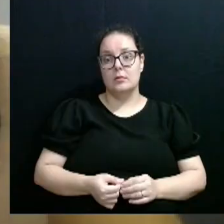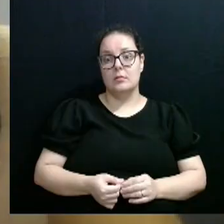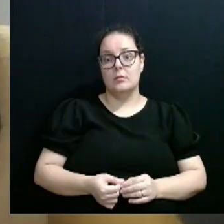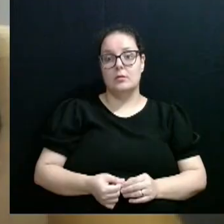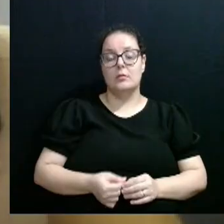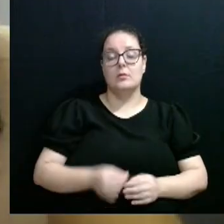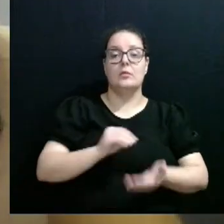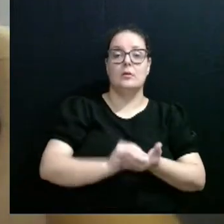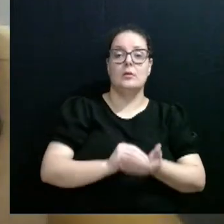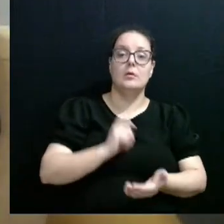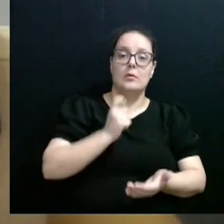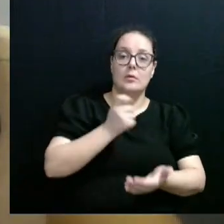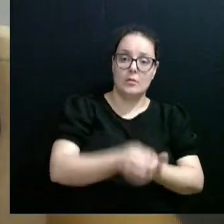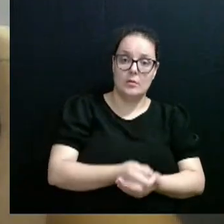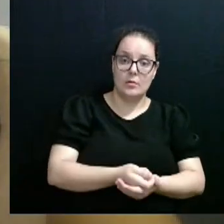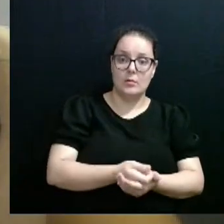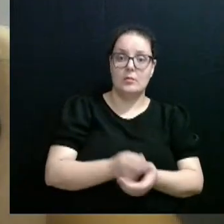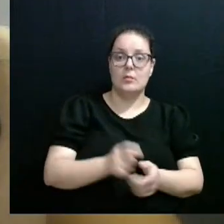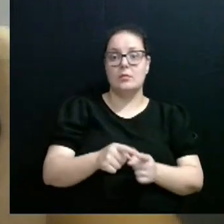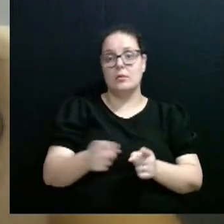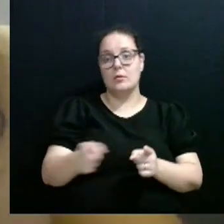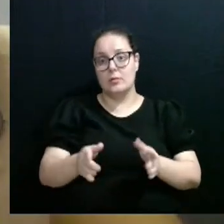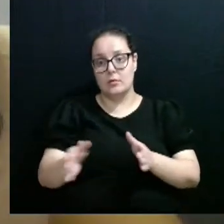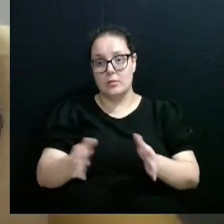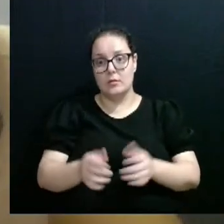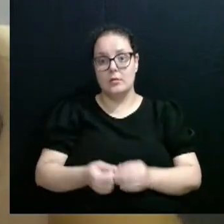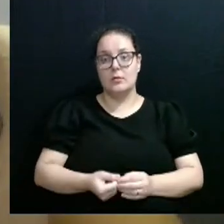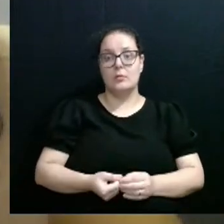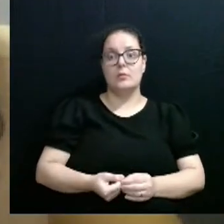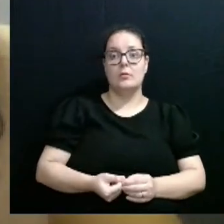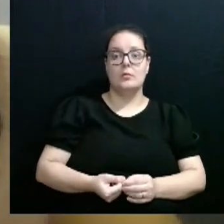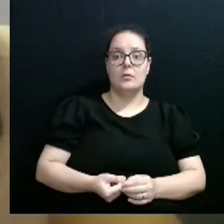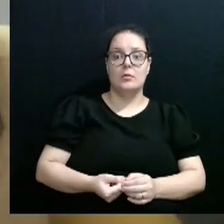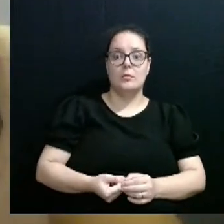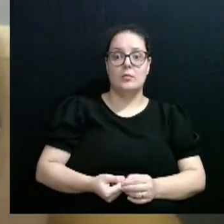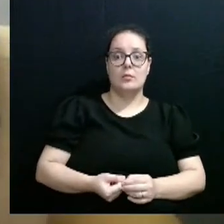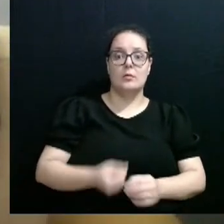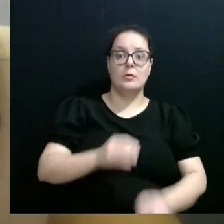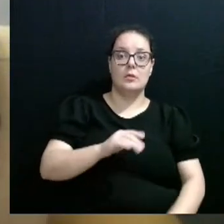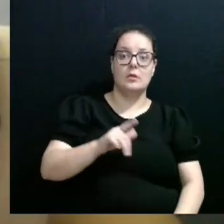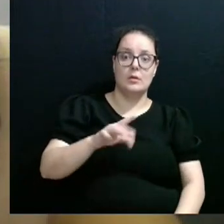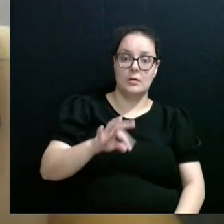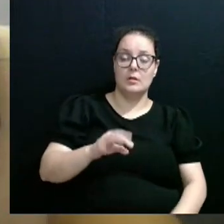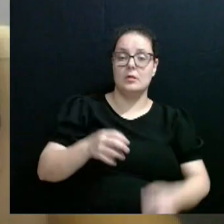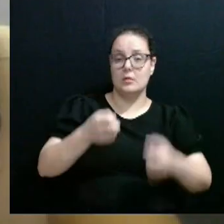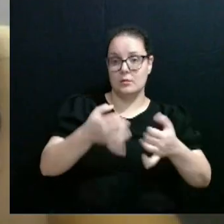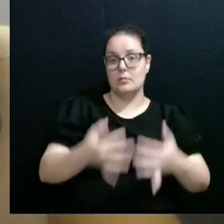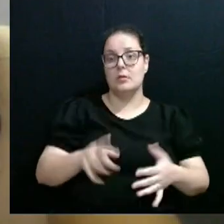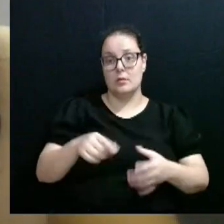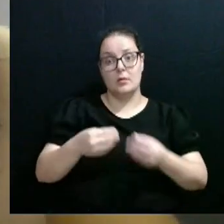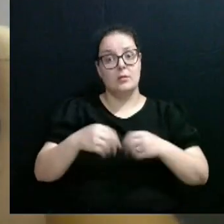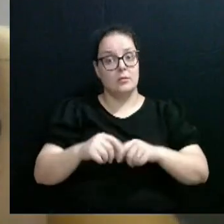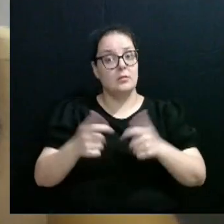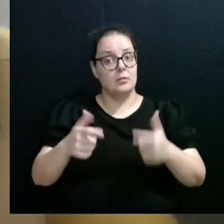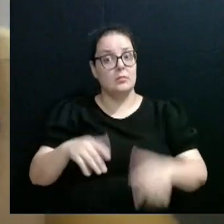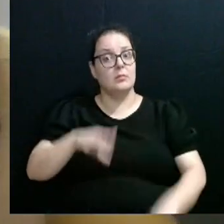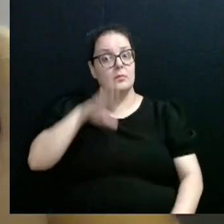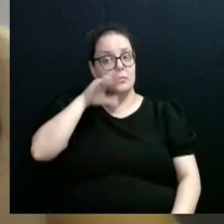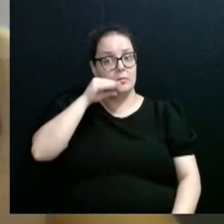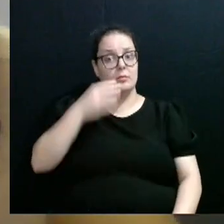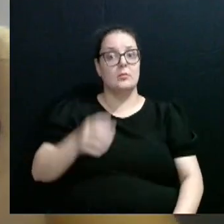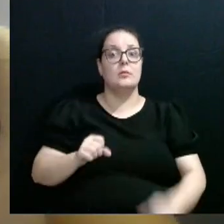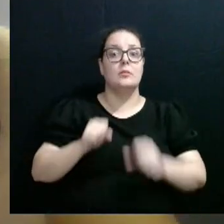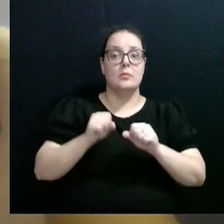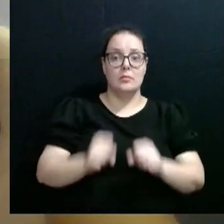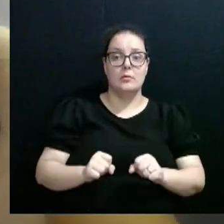prazo que menciona a CLT é um prejuízo muito grande para o trabalhador, e que pode, posteriormente,